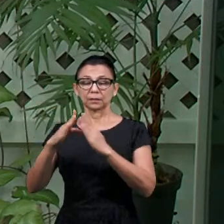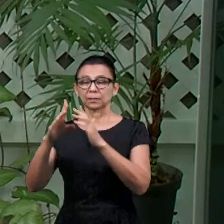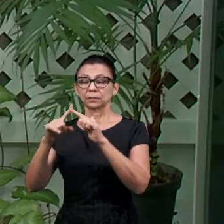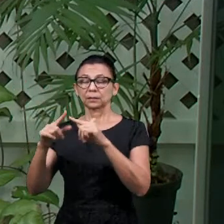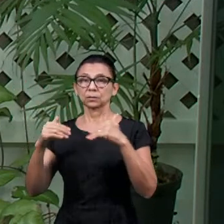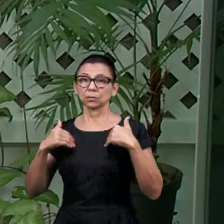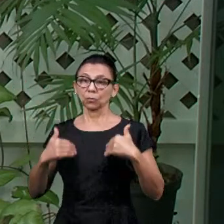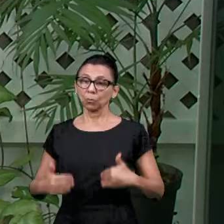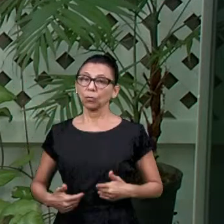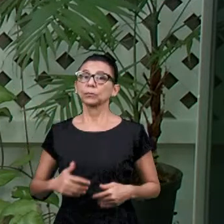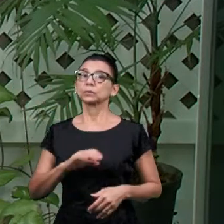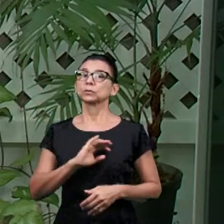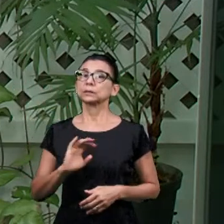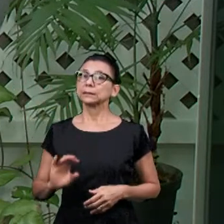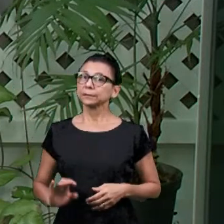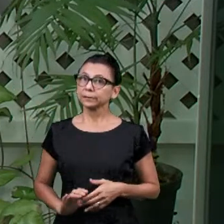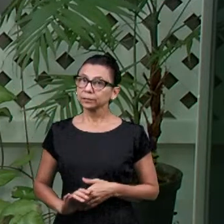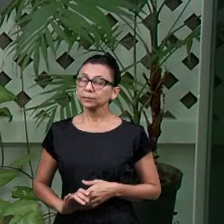Ele vai